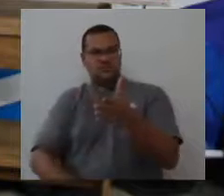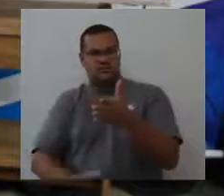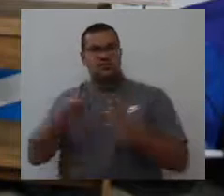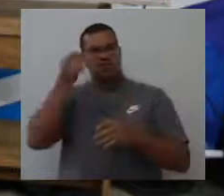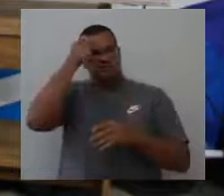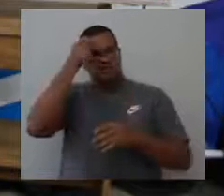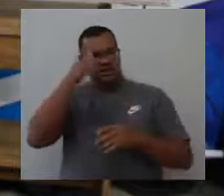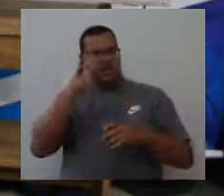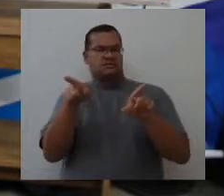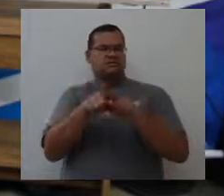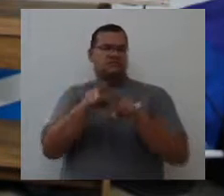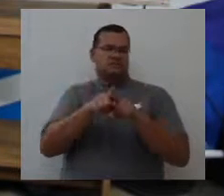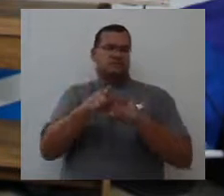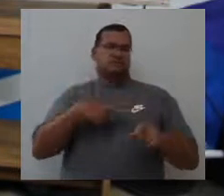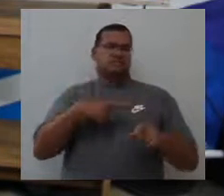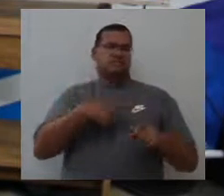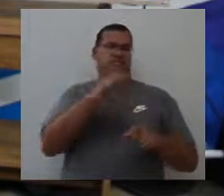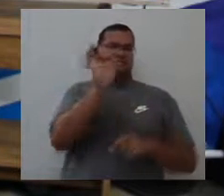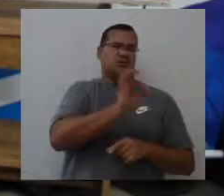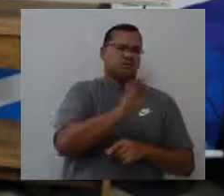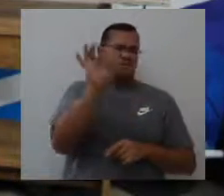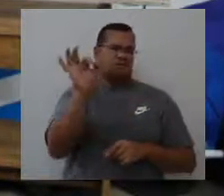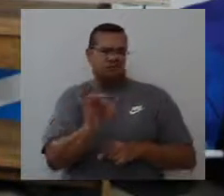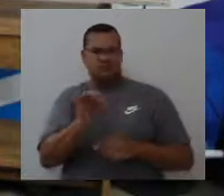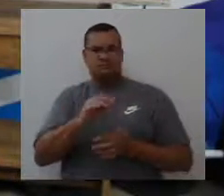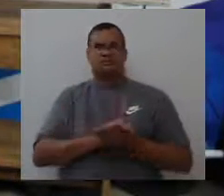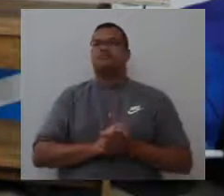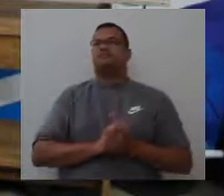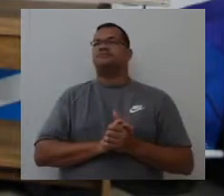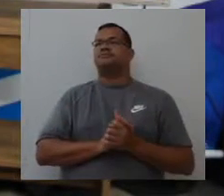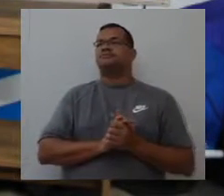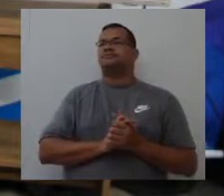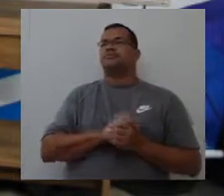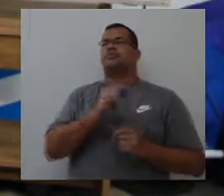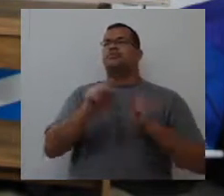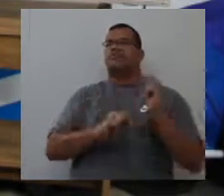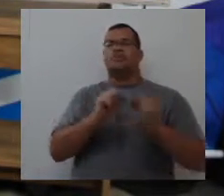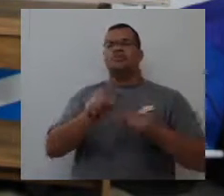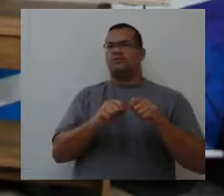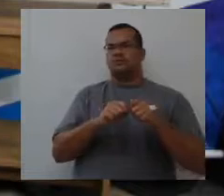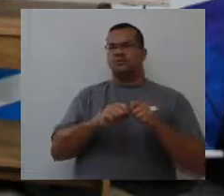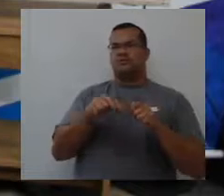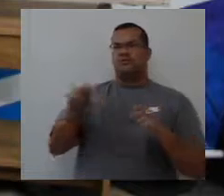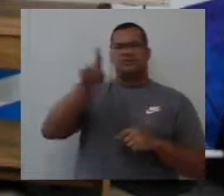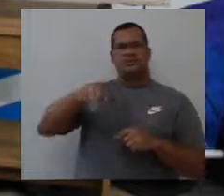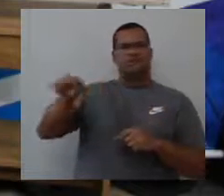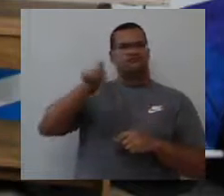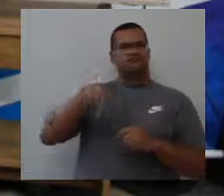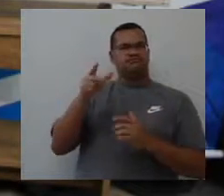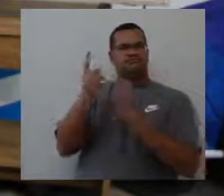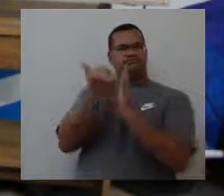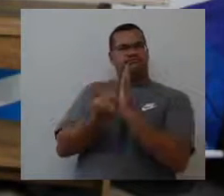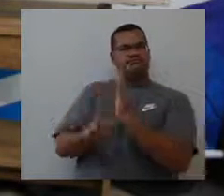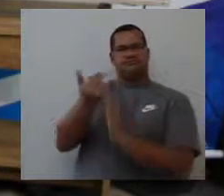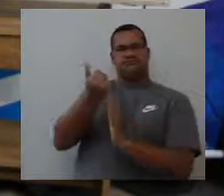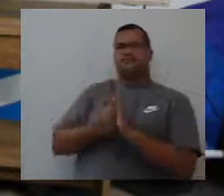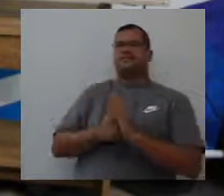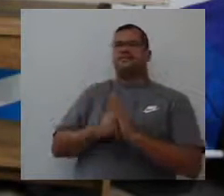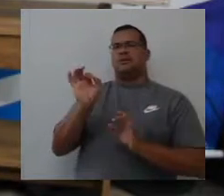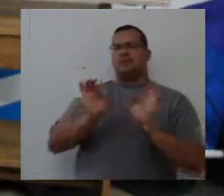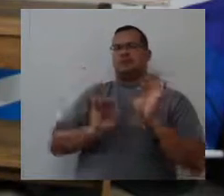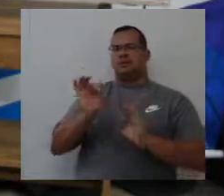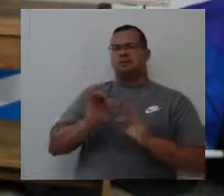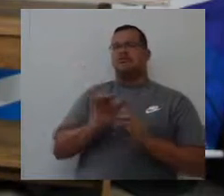porcentagem, beleza? Então, o que acontece? Trouxe aí essa animaçãozinha bonita para representar a porcentagem e